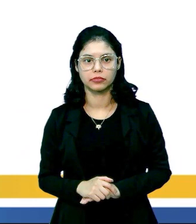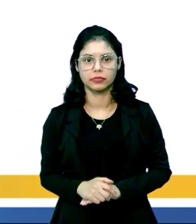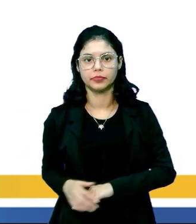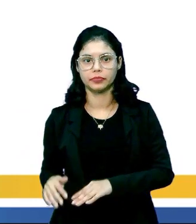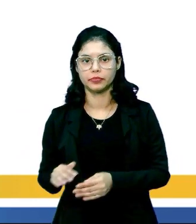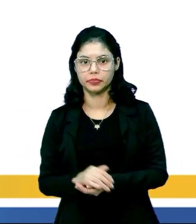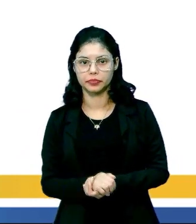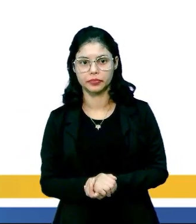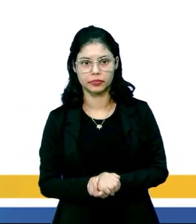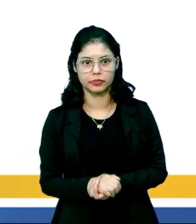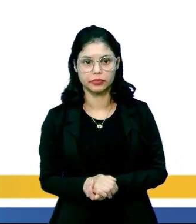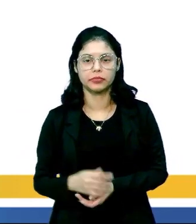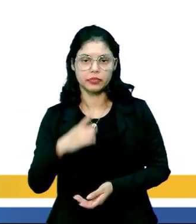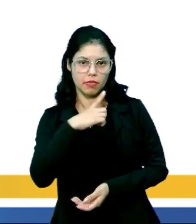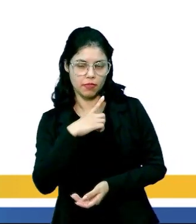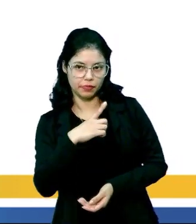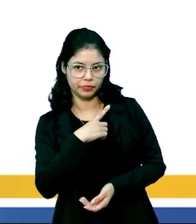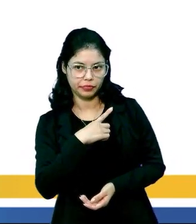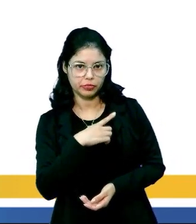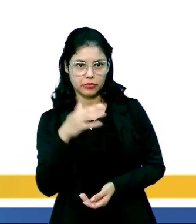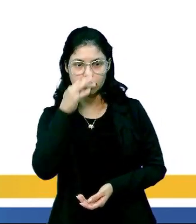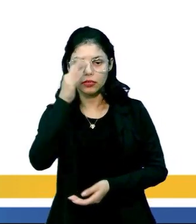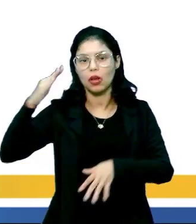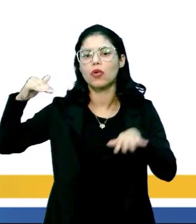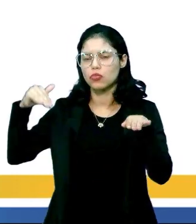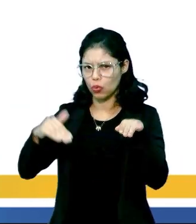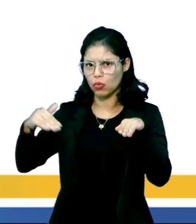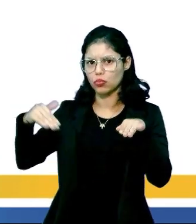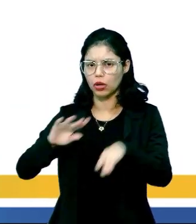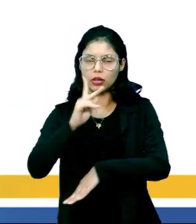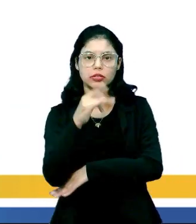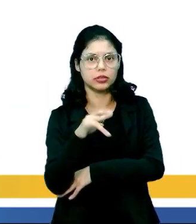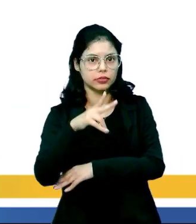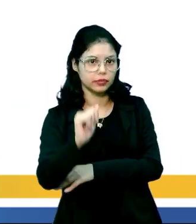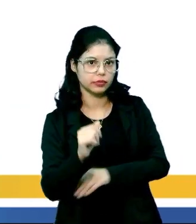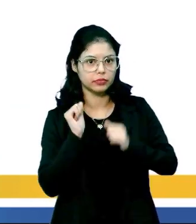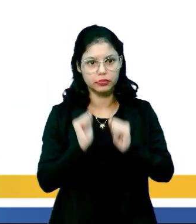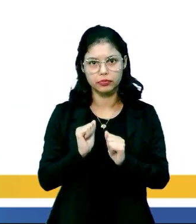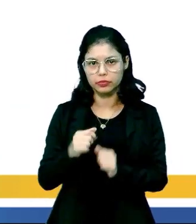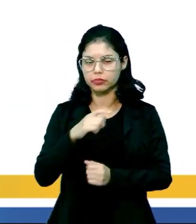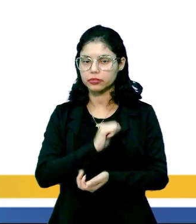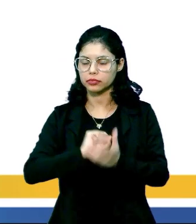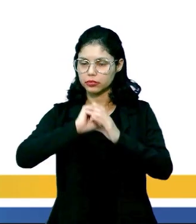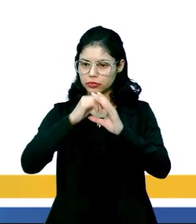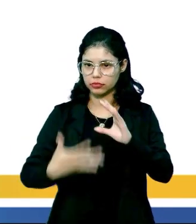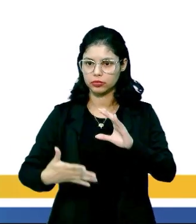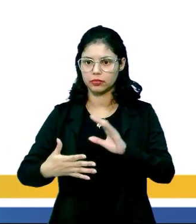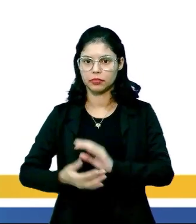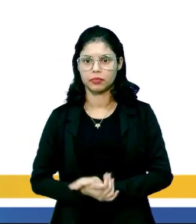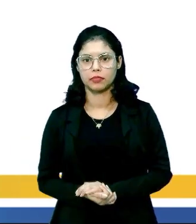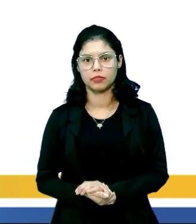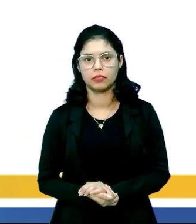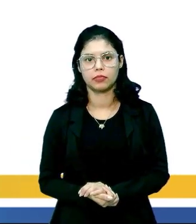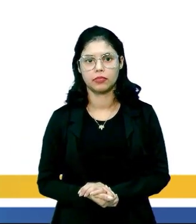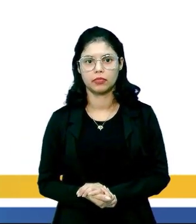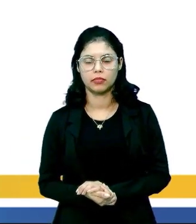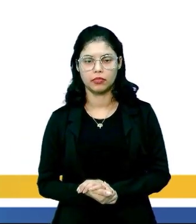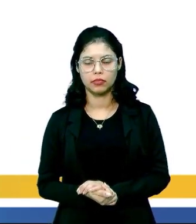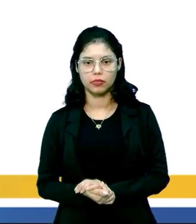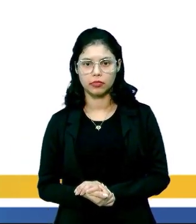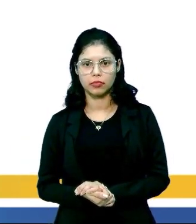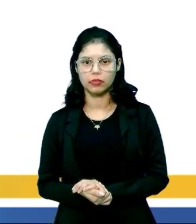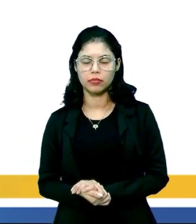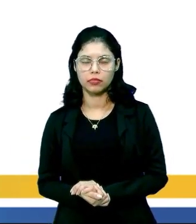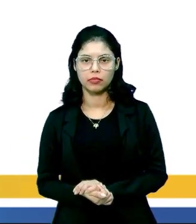features of Soul Jazz funk and hip hop que podem ter características do soul do